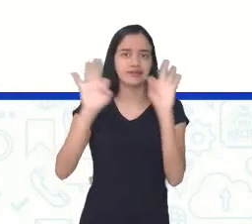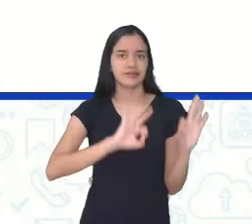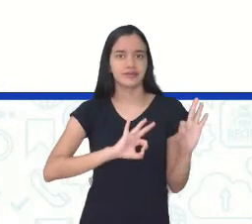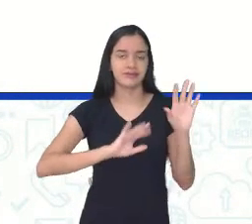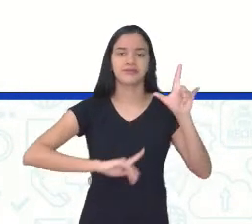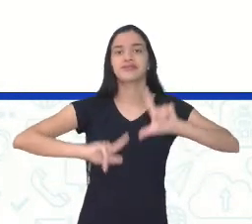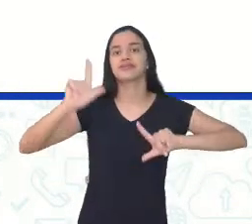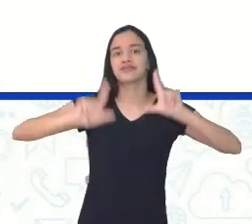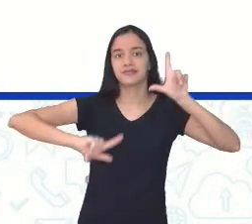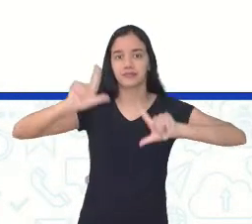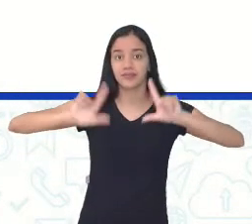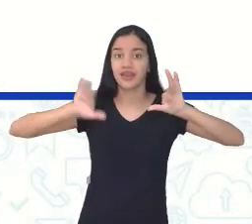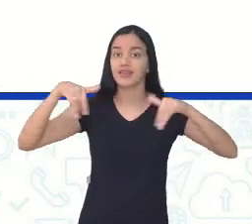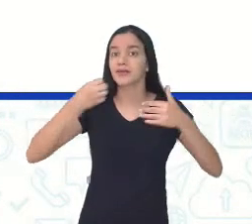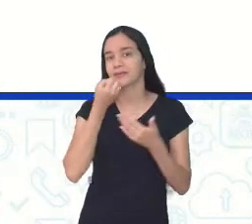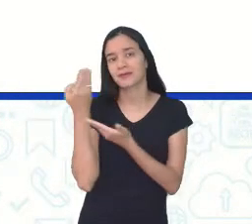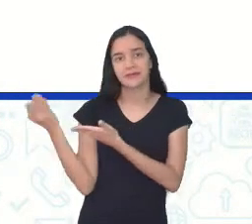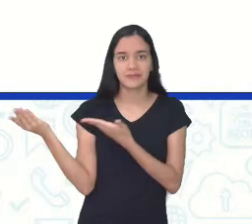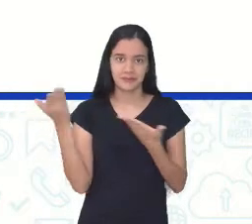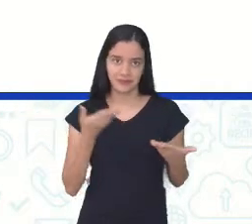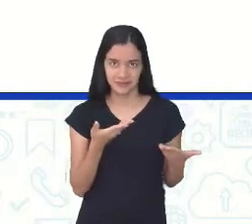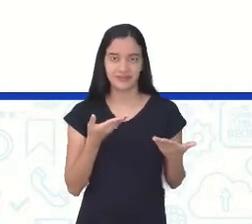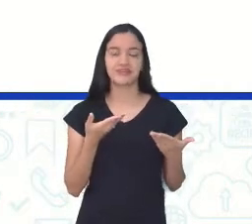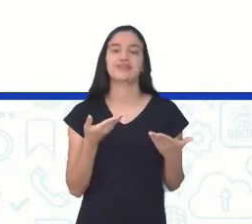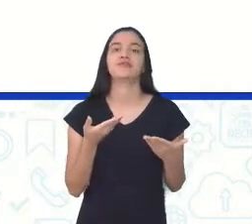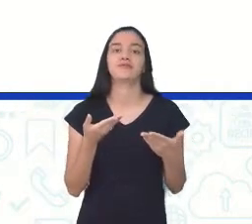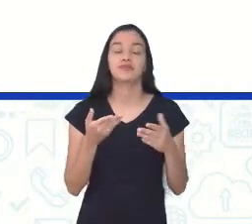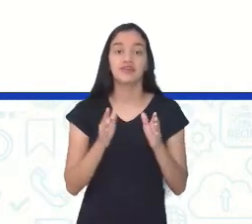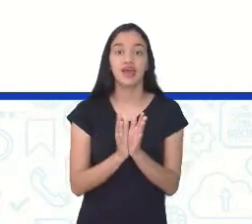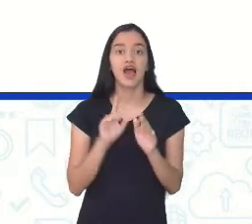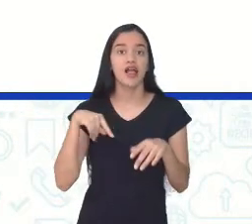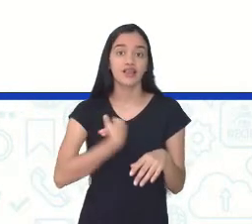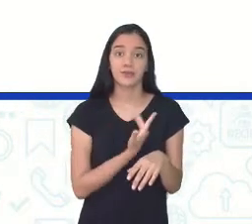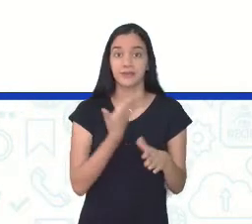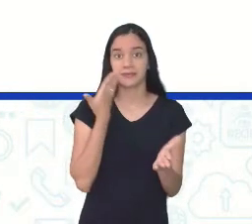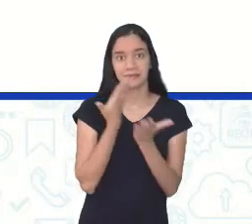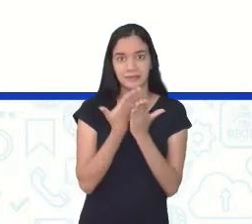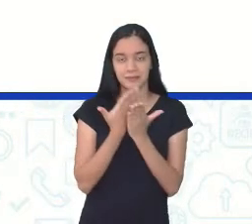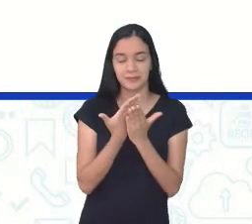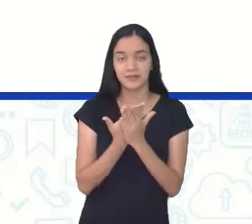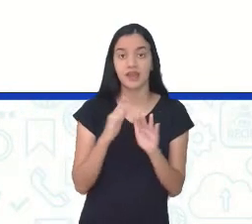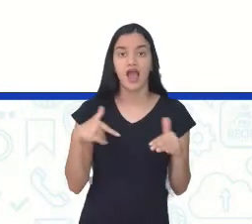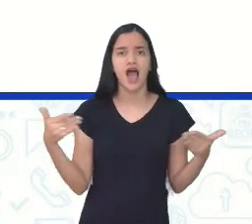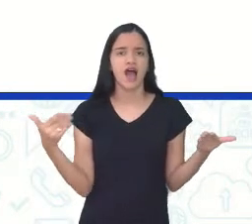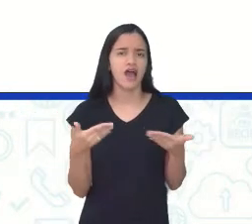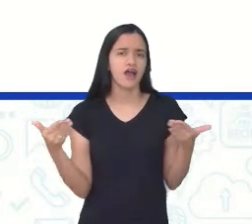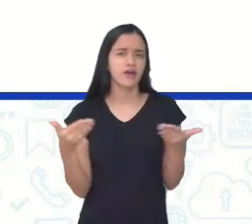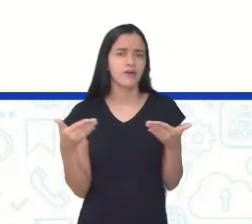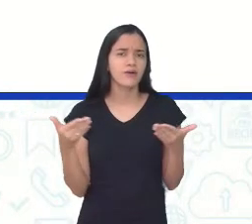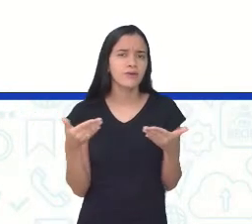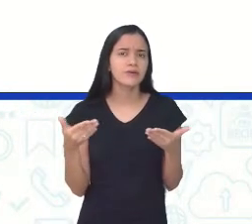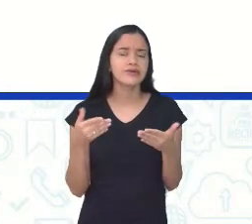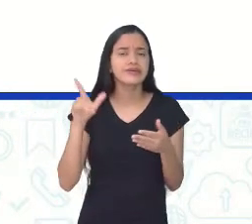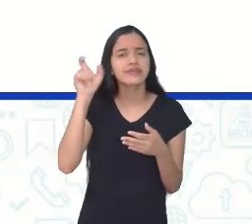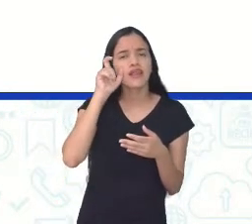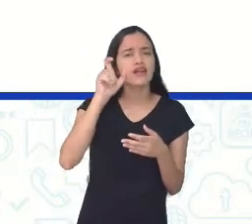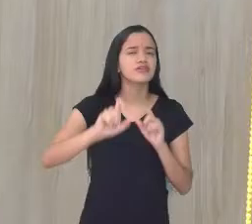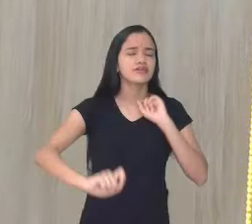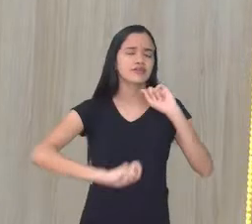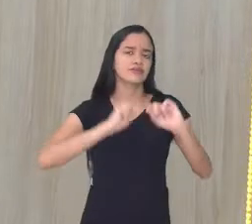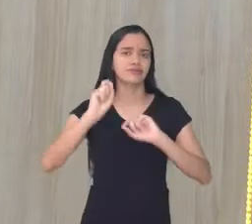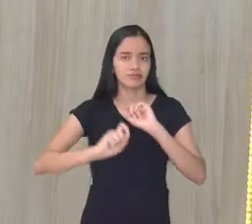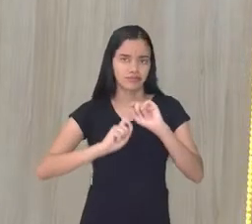né, pela TV. Então, sejam bem-vindos, sejam muito bem-vindos à nossa aula. Agora, é bem interessante,